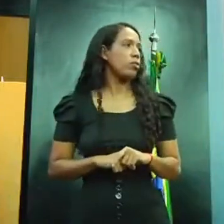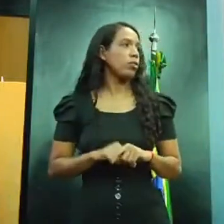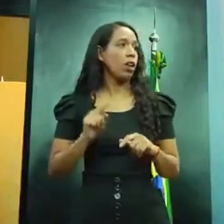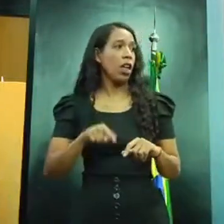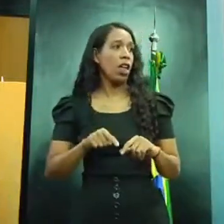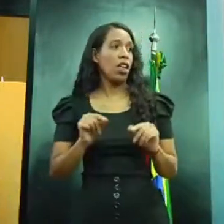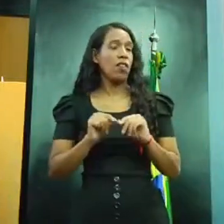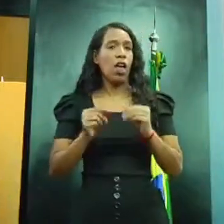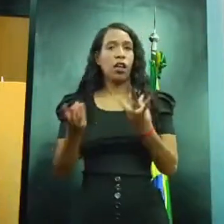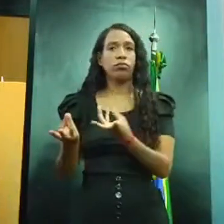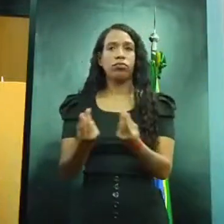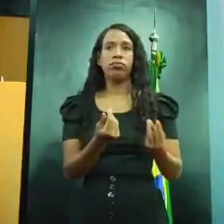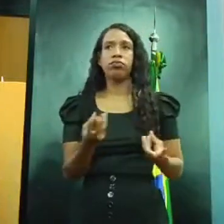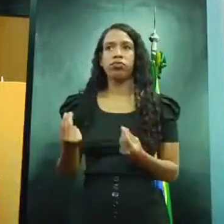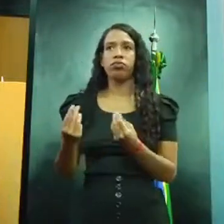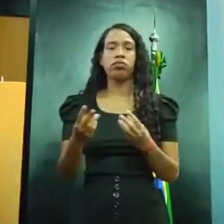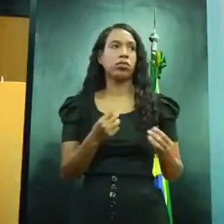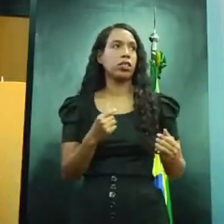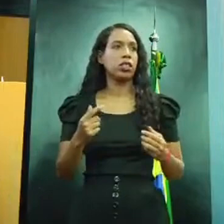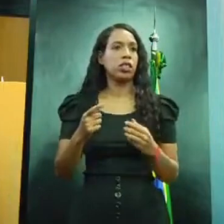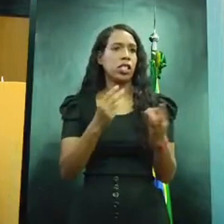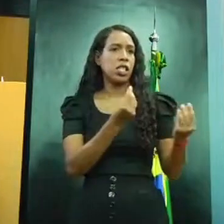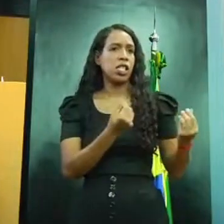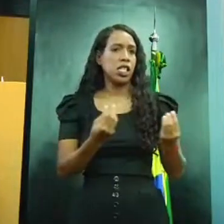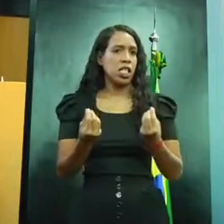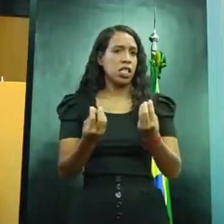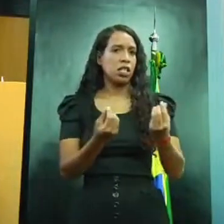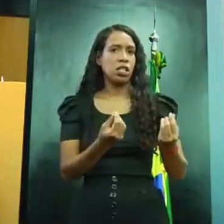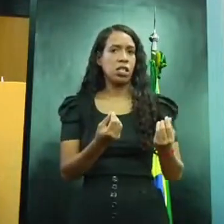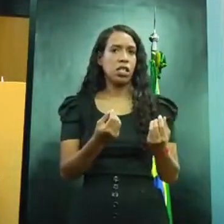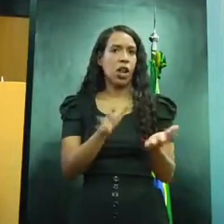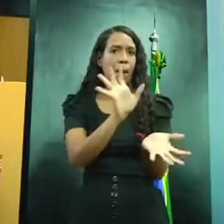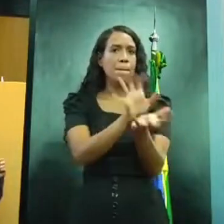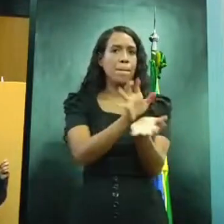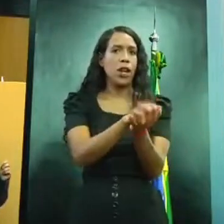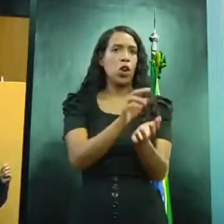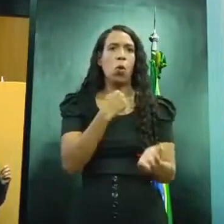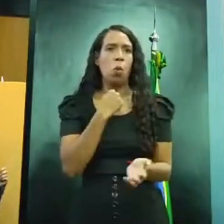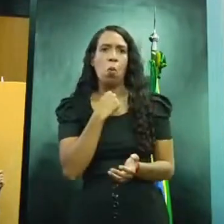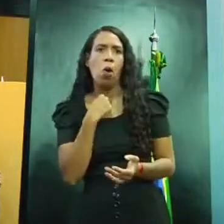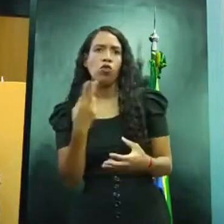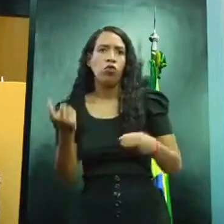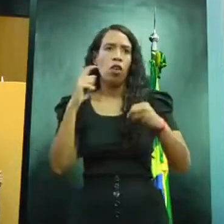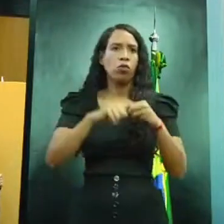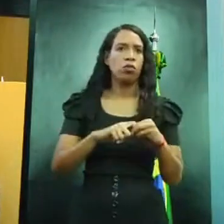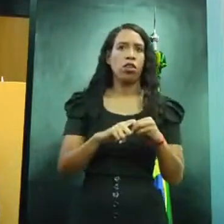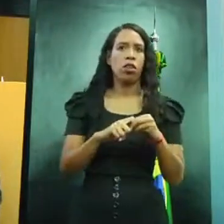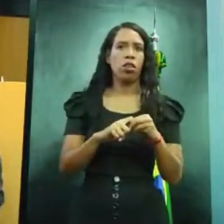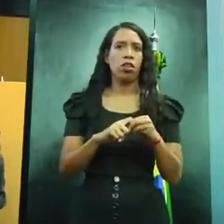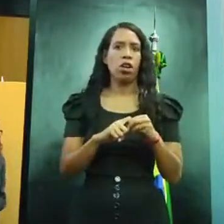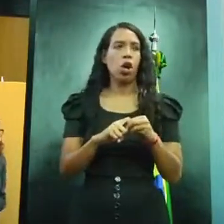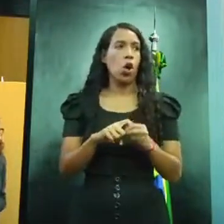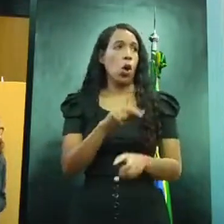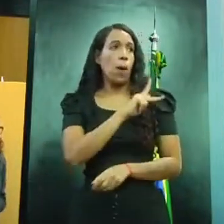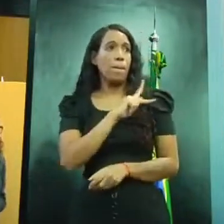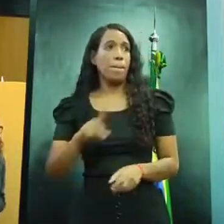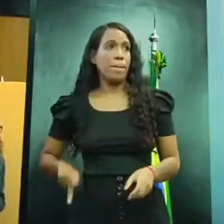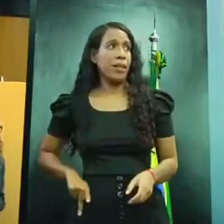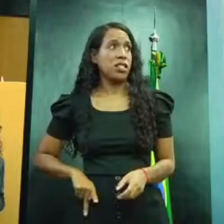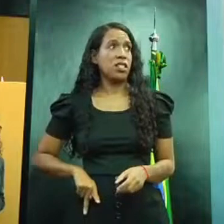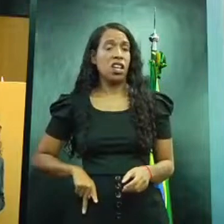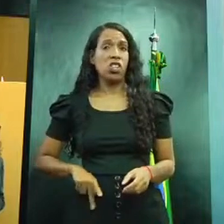É a refinaria, ministro Márcio Macedo, Abreu e Lima, em Pernambuco, que não pode voltar? Que o presidente Lula